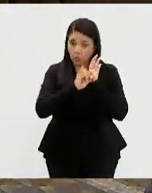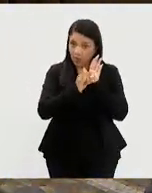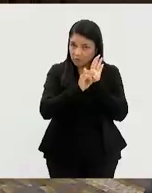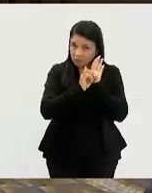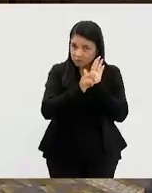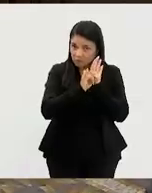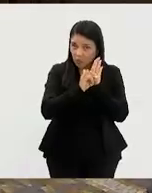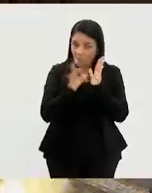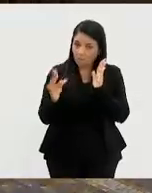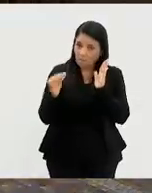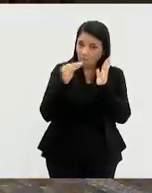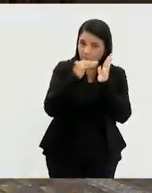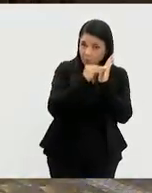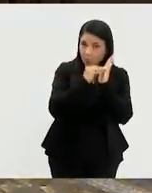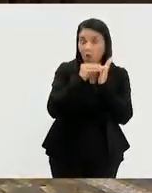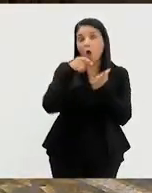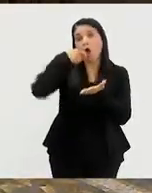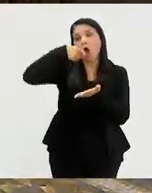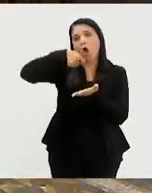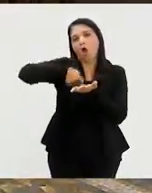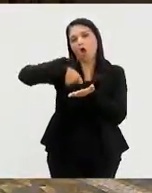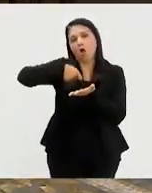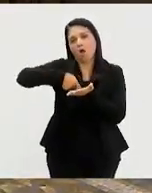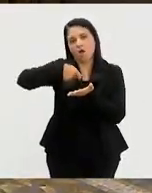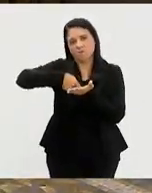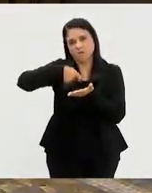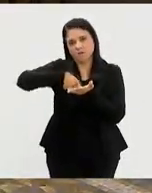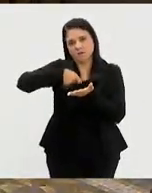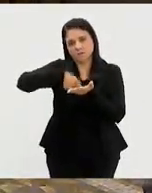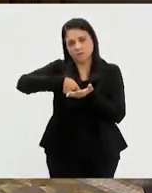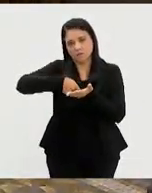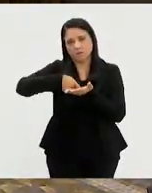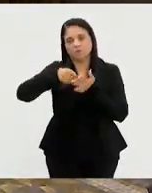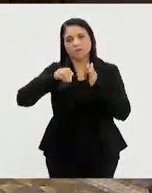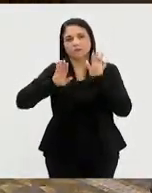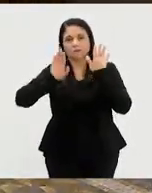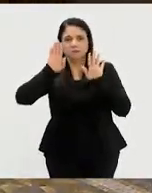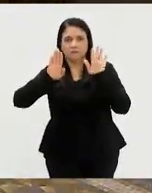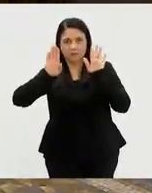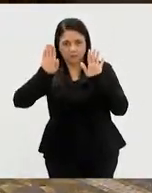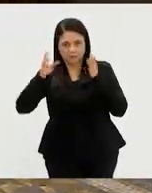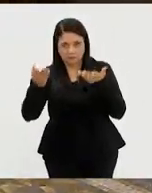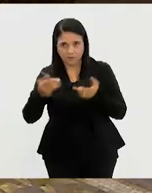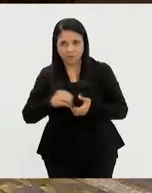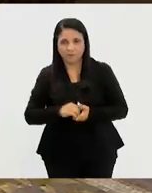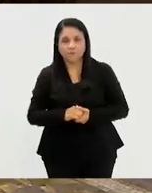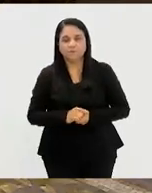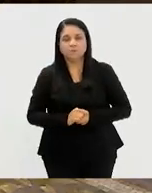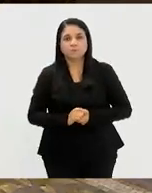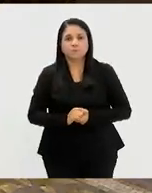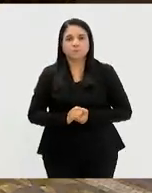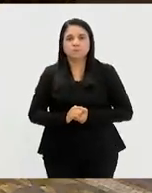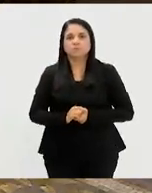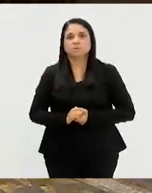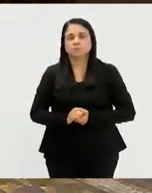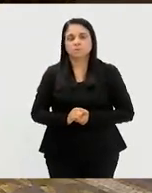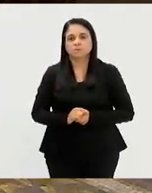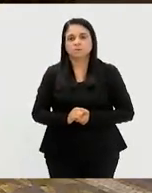uma obrigação uma obrigação a mais